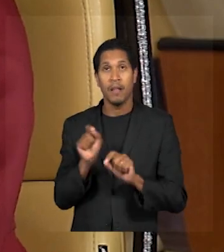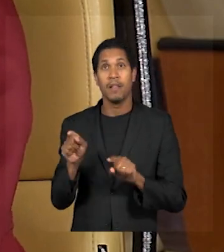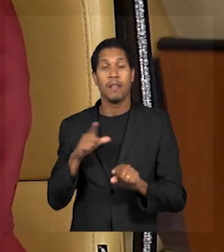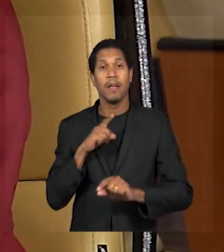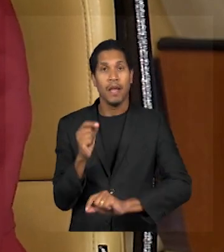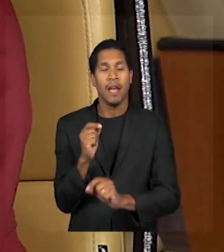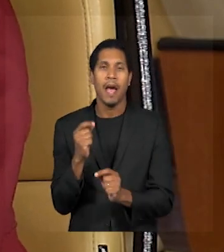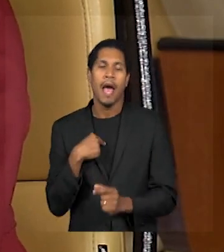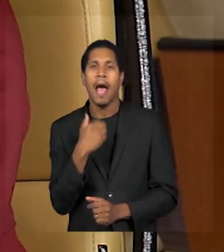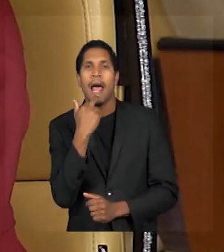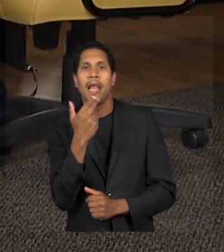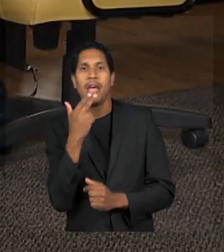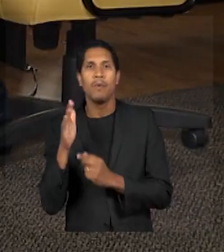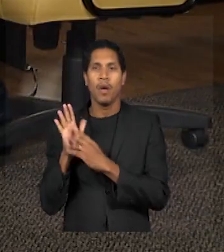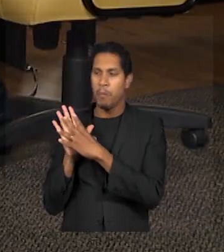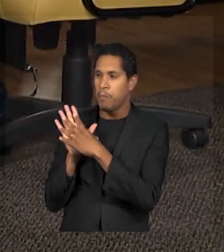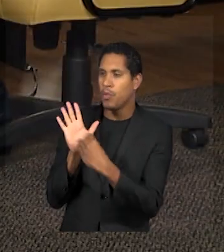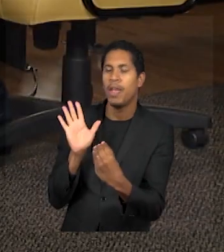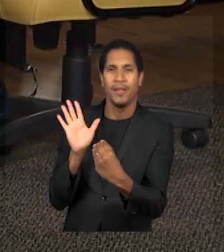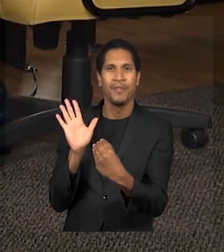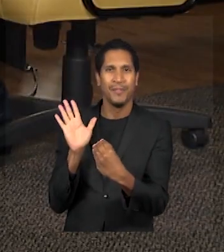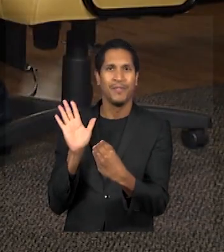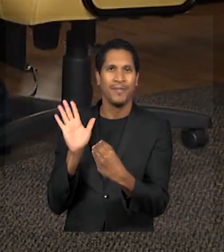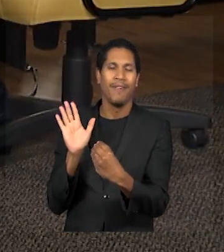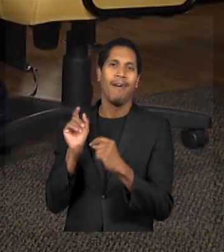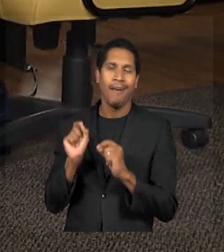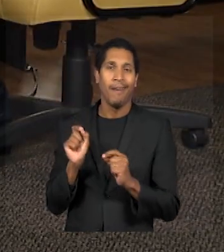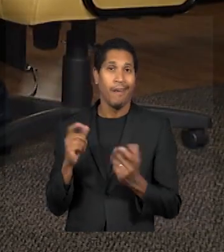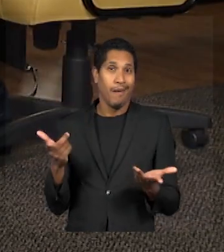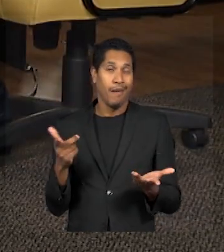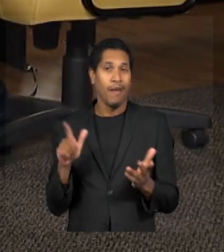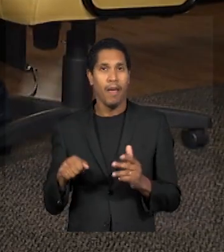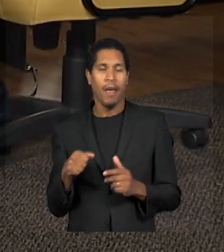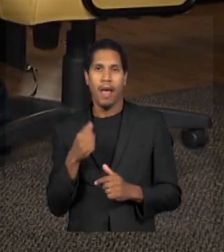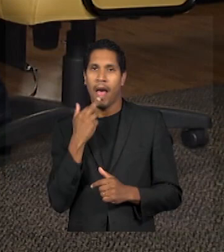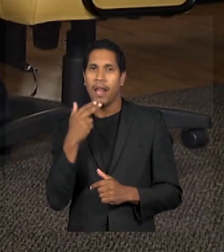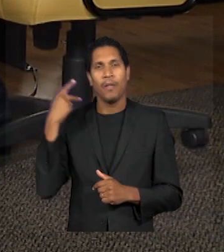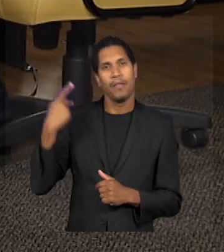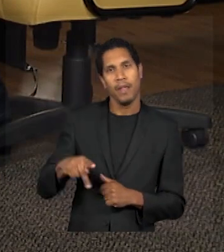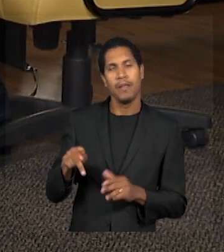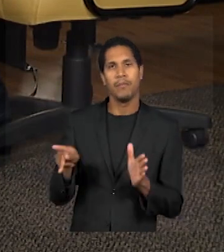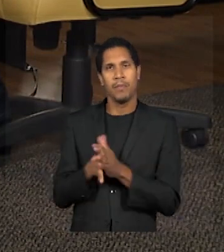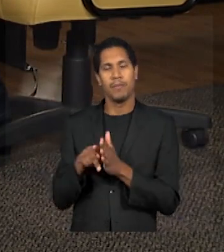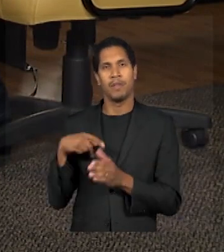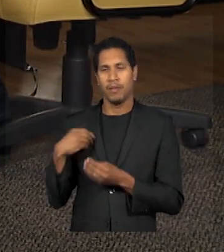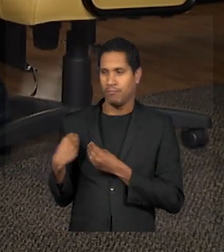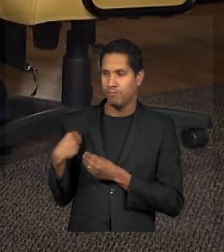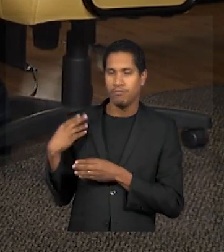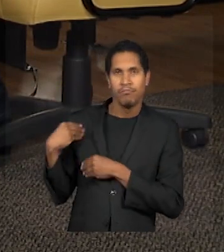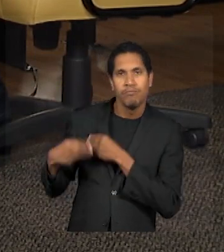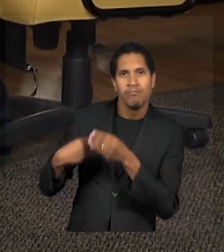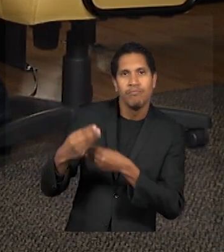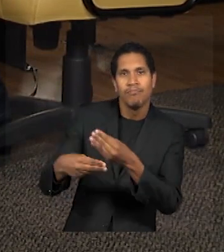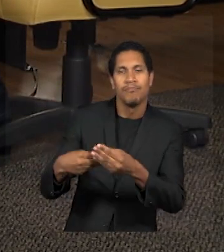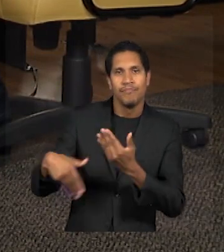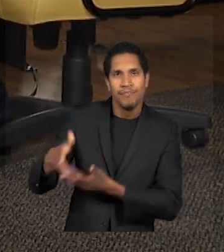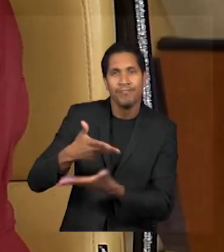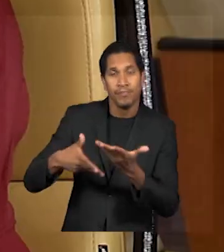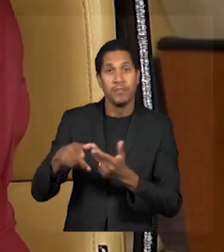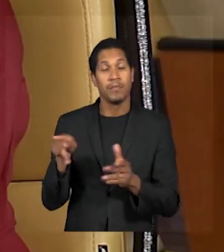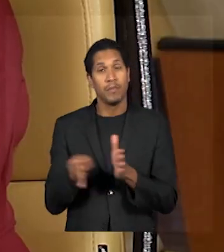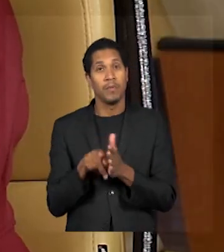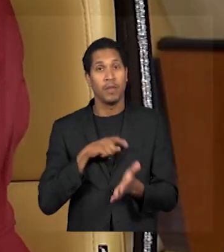referência linguística. É a língua mãe, a língua materna circulando na escola. Então, no polo